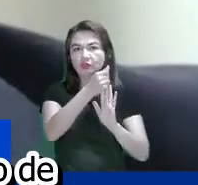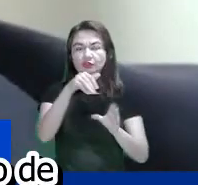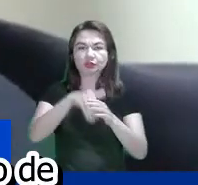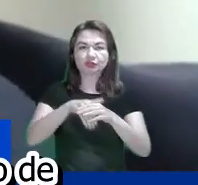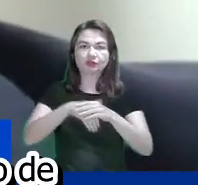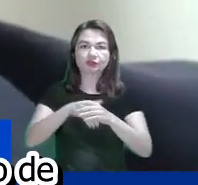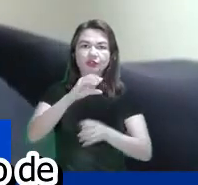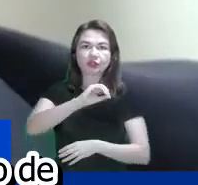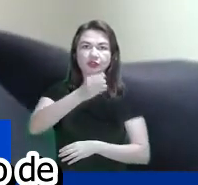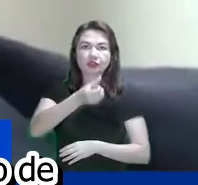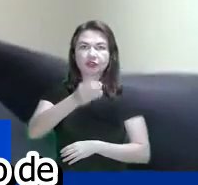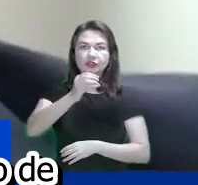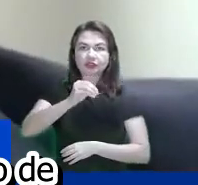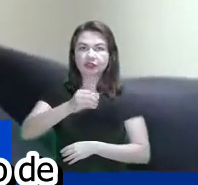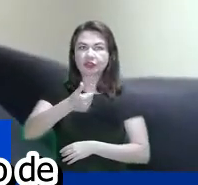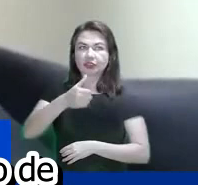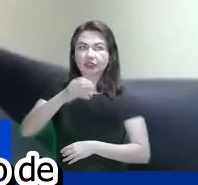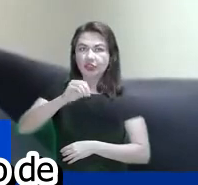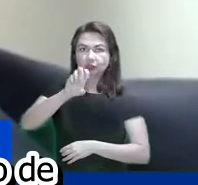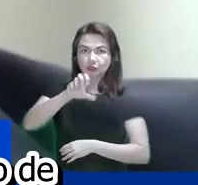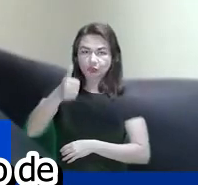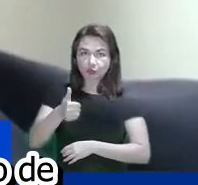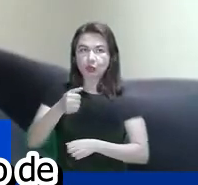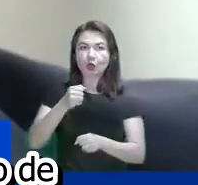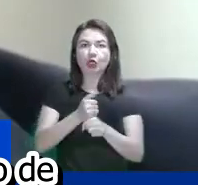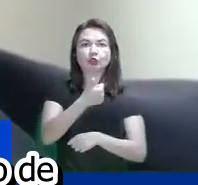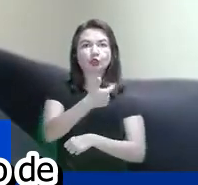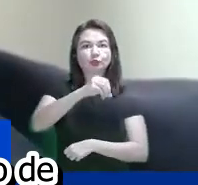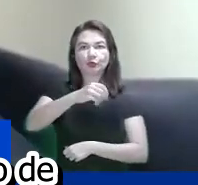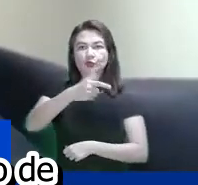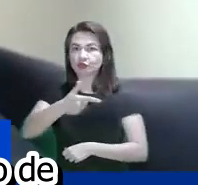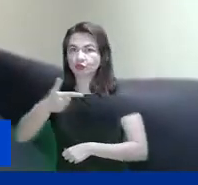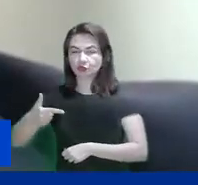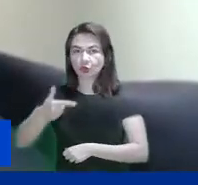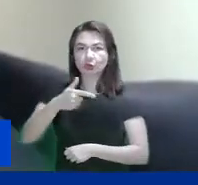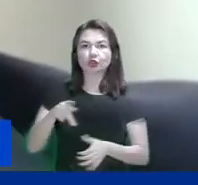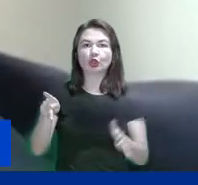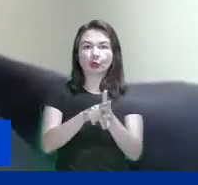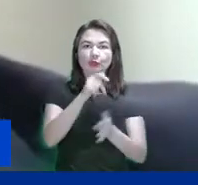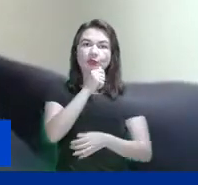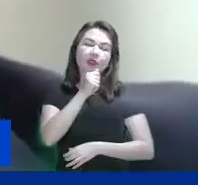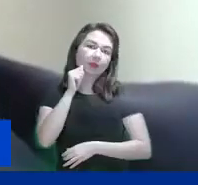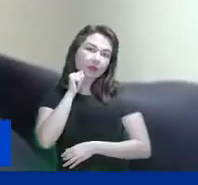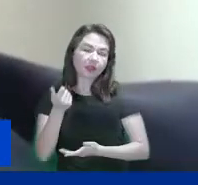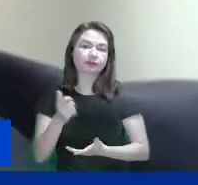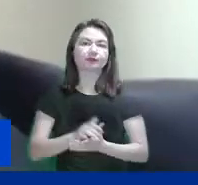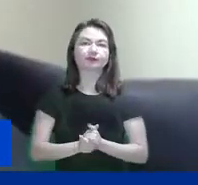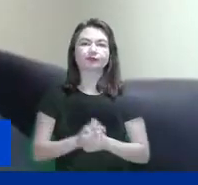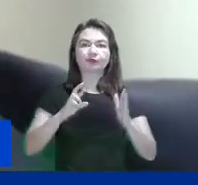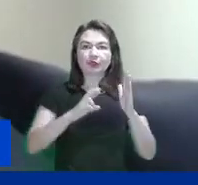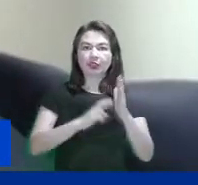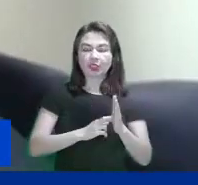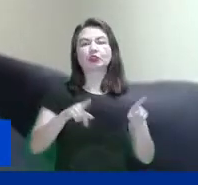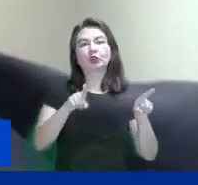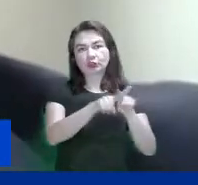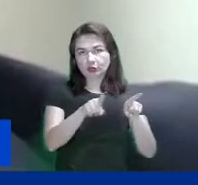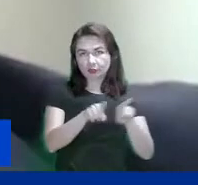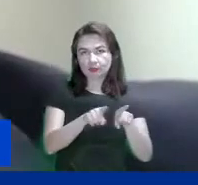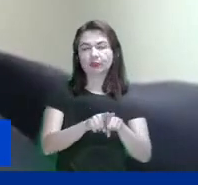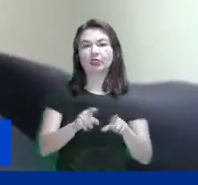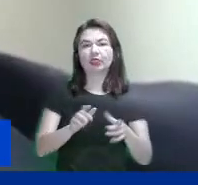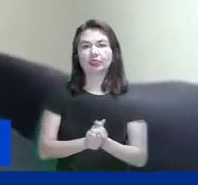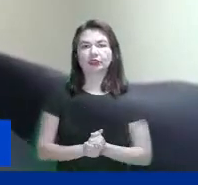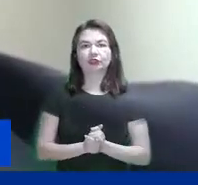eleitorais 0601051 de 2022, origem Macapá, relator o mesmo, vogais os